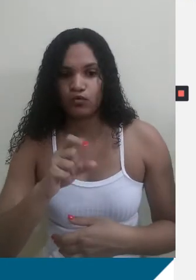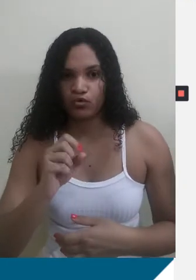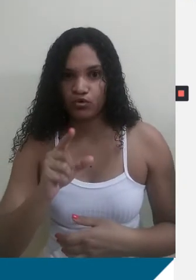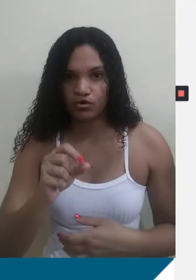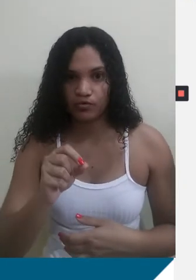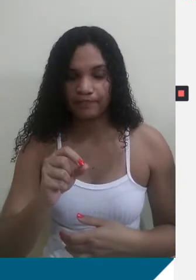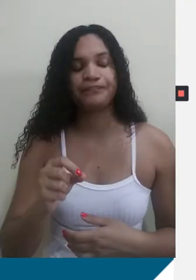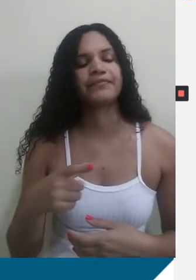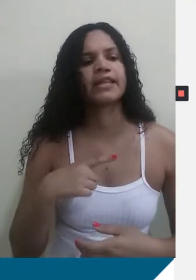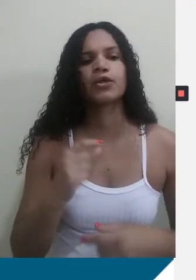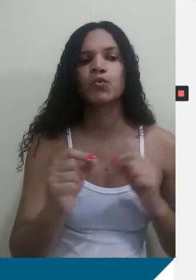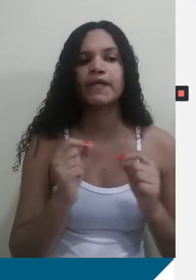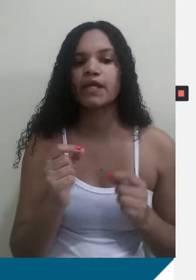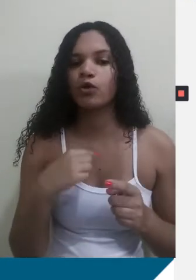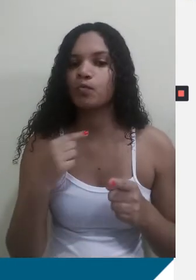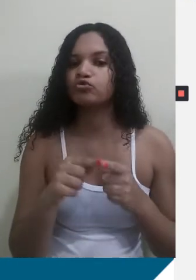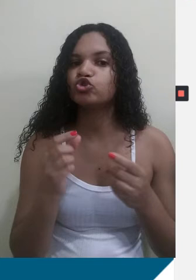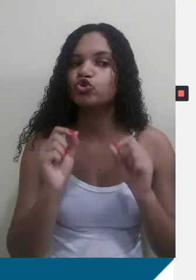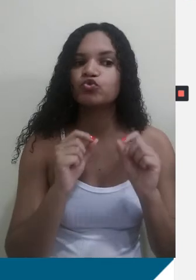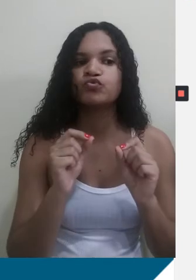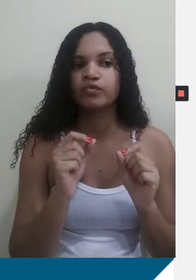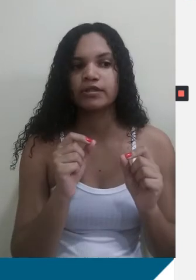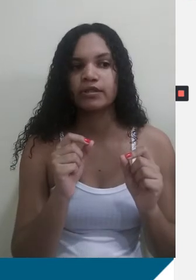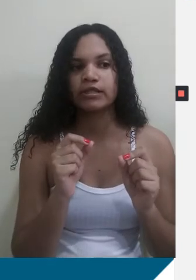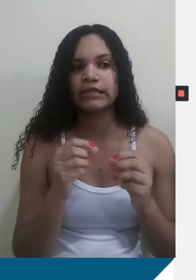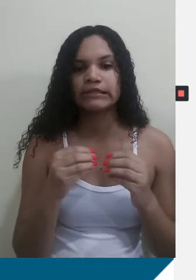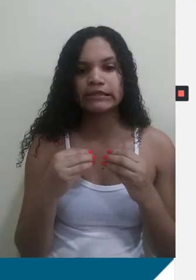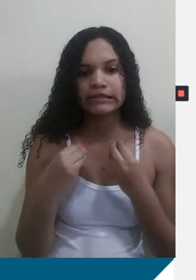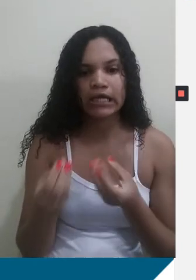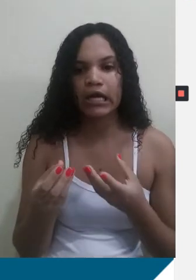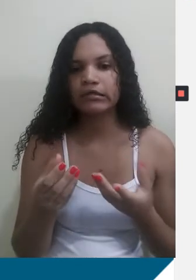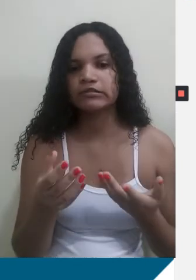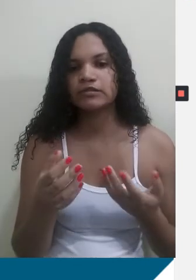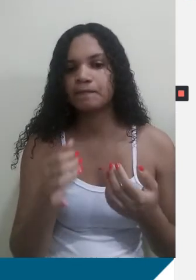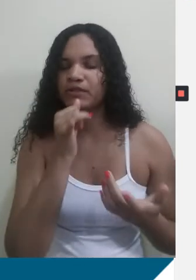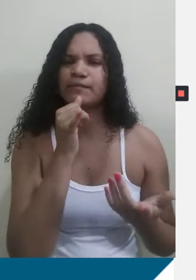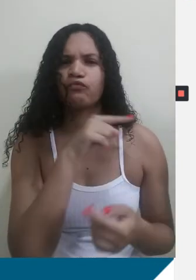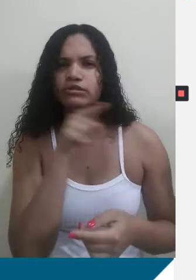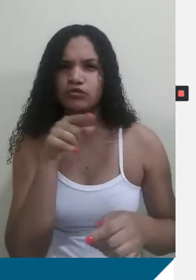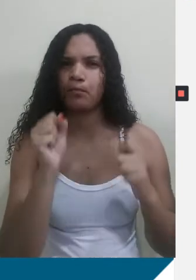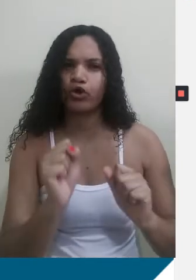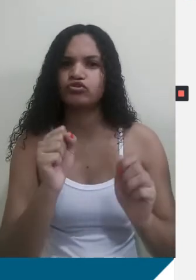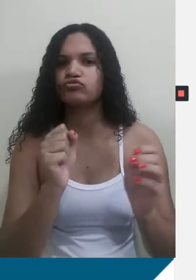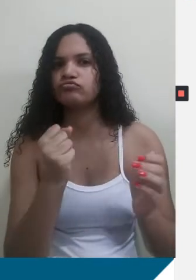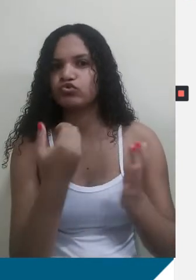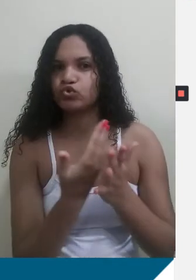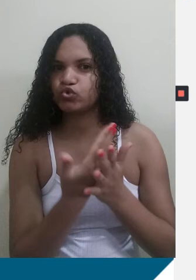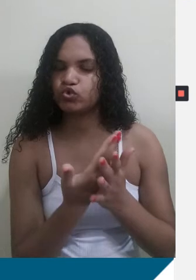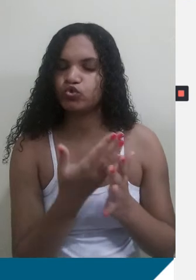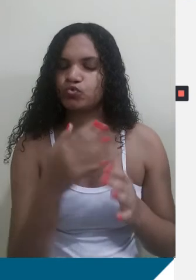importância de manutenção do turgor da célula. Vocês podem fazer um estudo